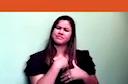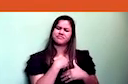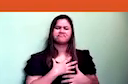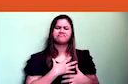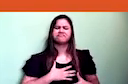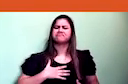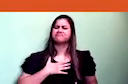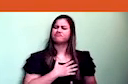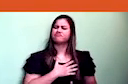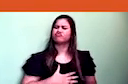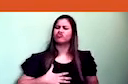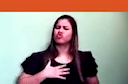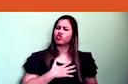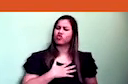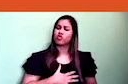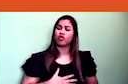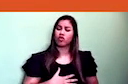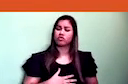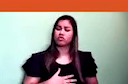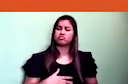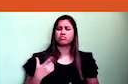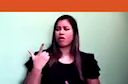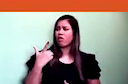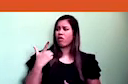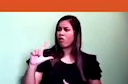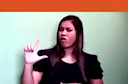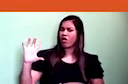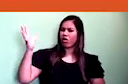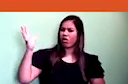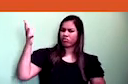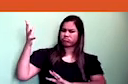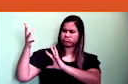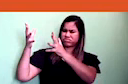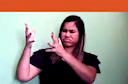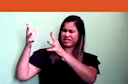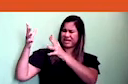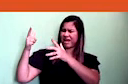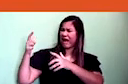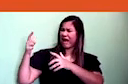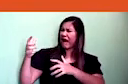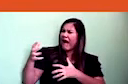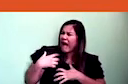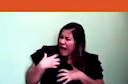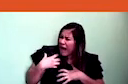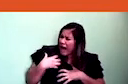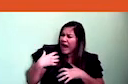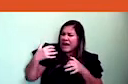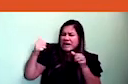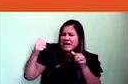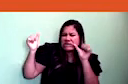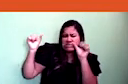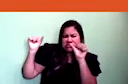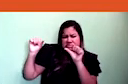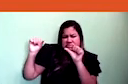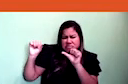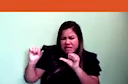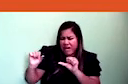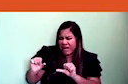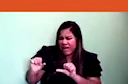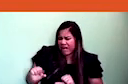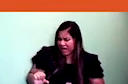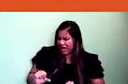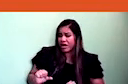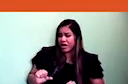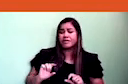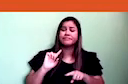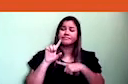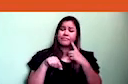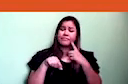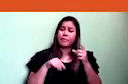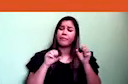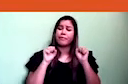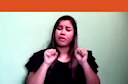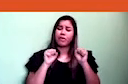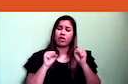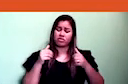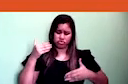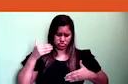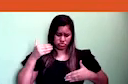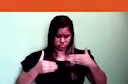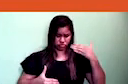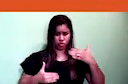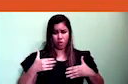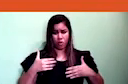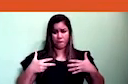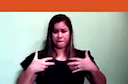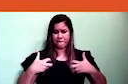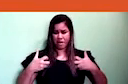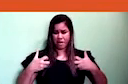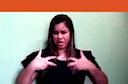agradáveis, enquanto que outras não, causam mal-estar. Podemos chegar até com sintomas físicos, né? Quando a gente começa a